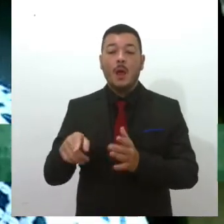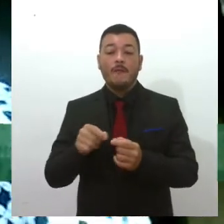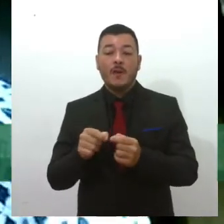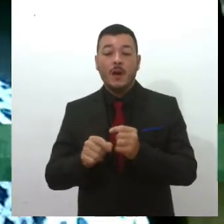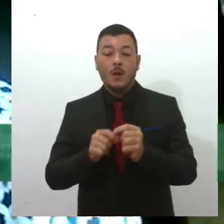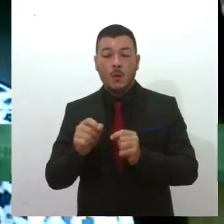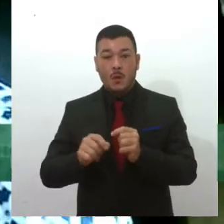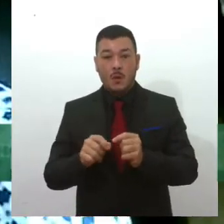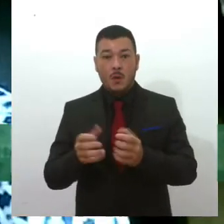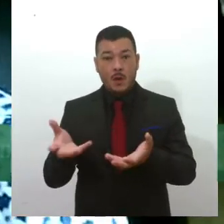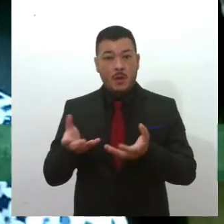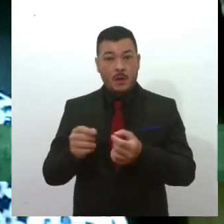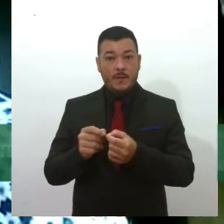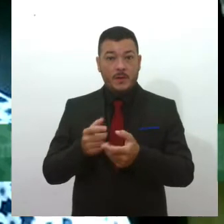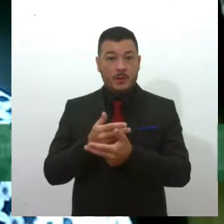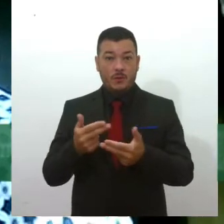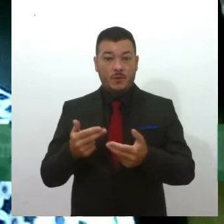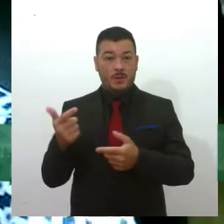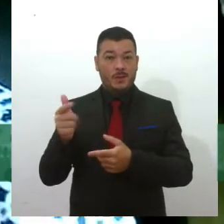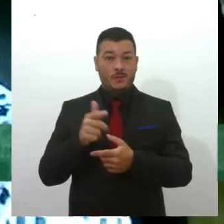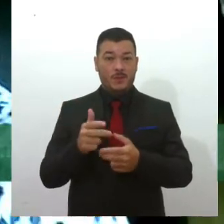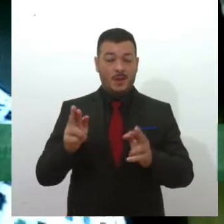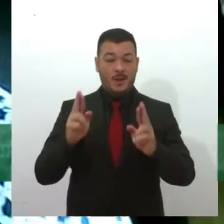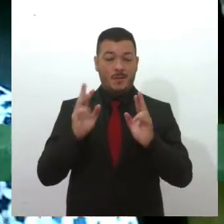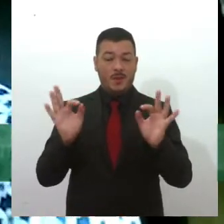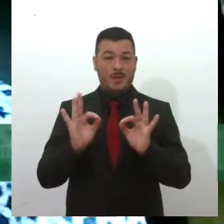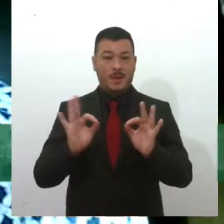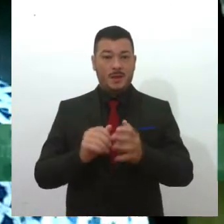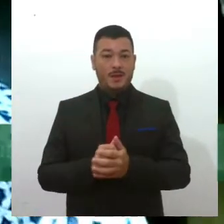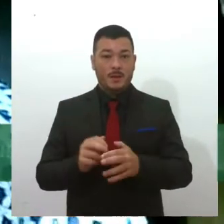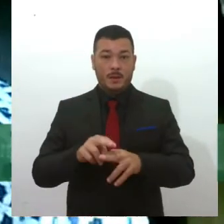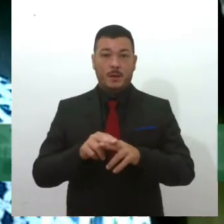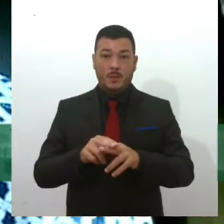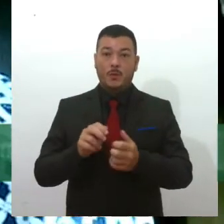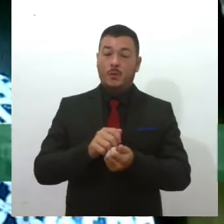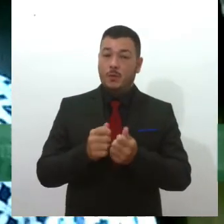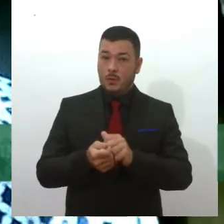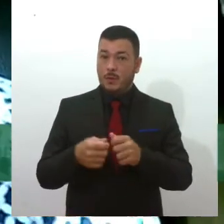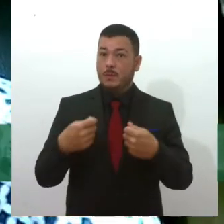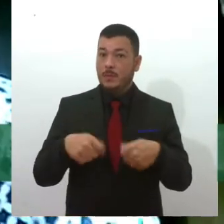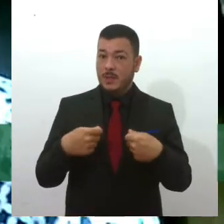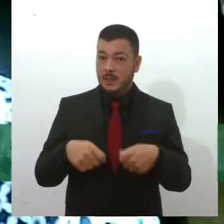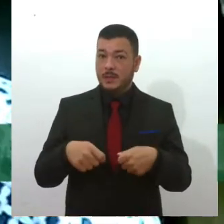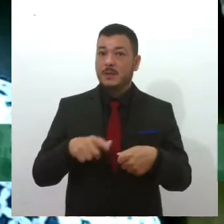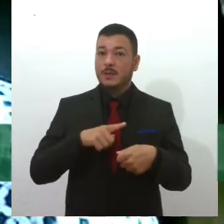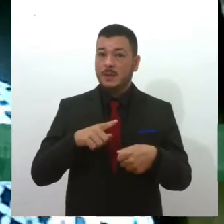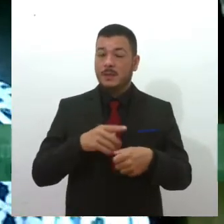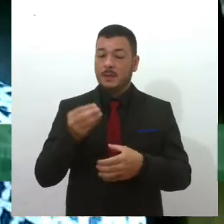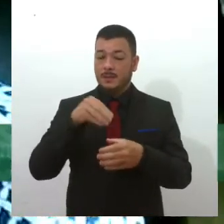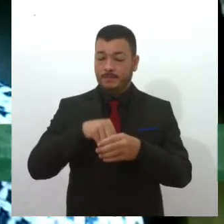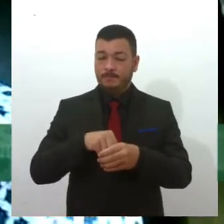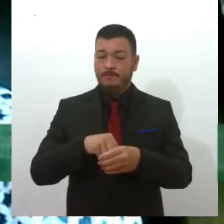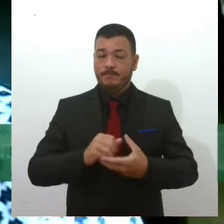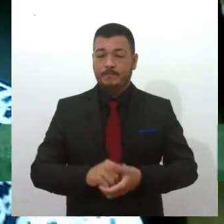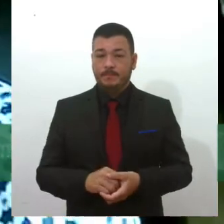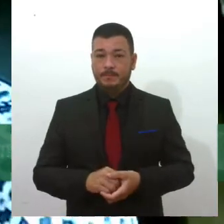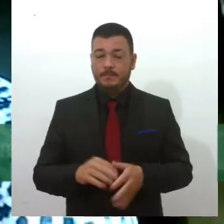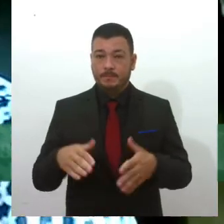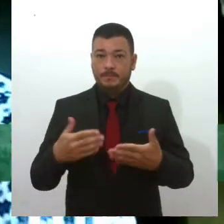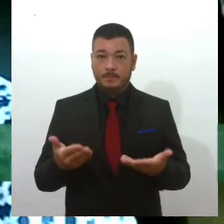coisas sem ter repercussão. Isso não é difícil configurar isso como vantagem indevida para si.